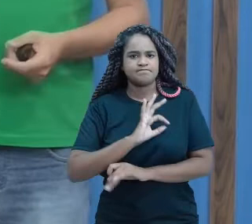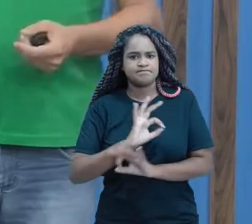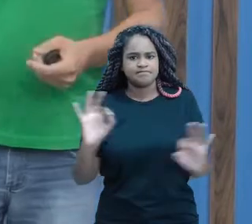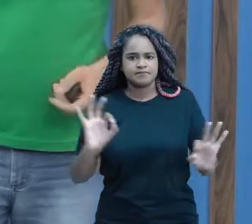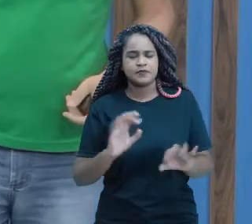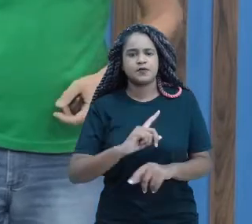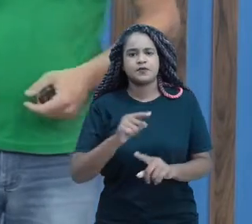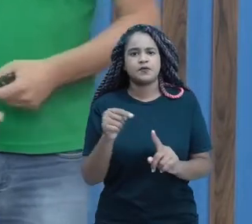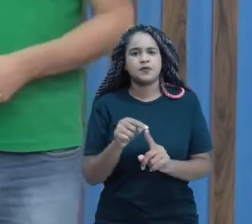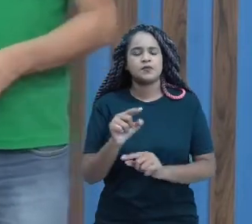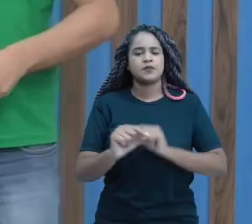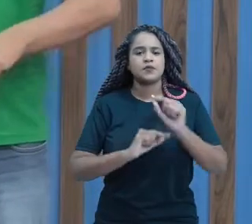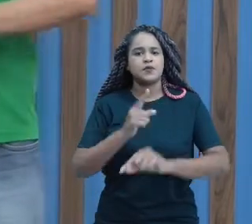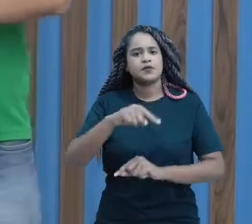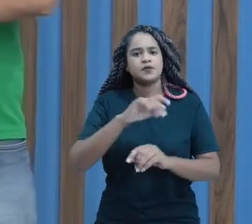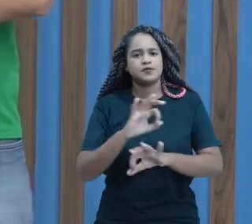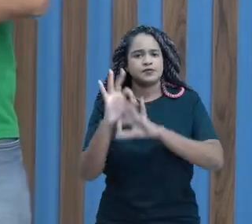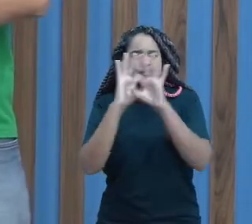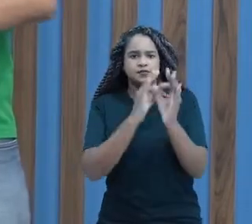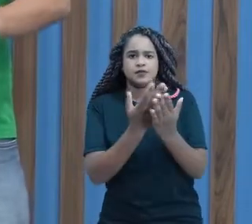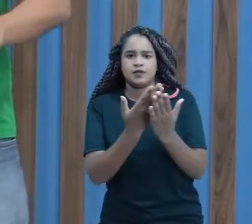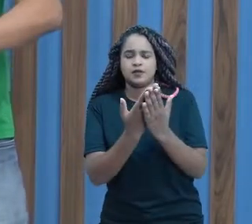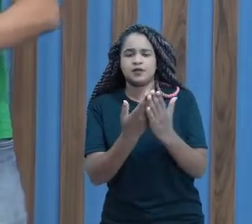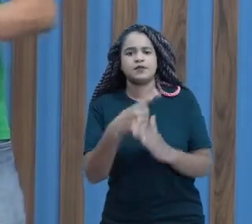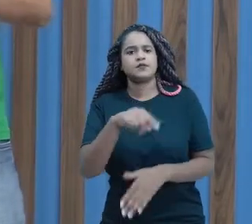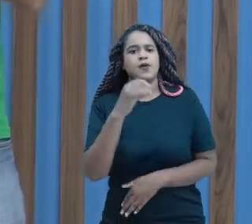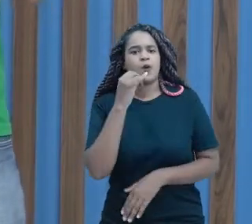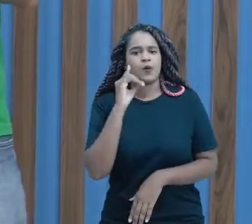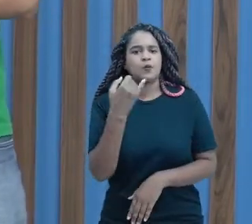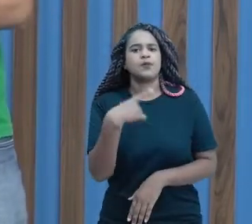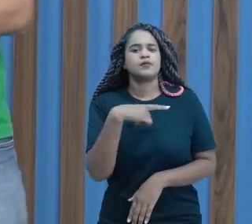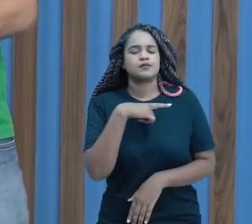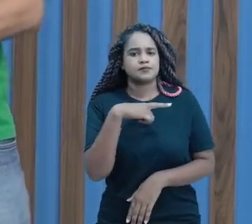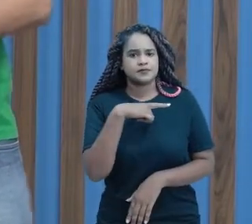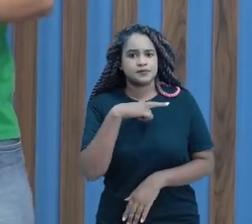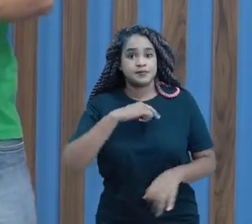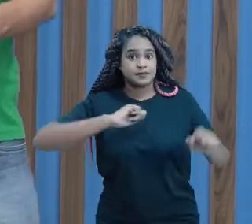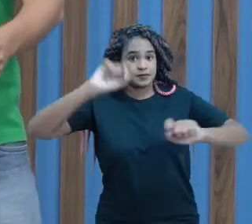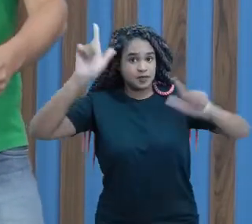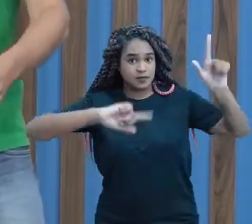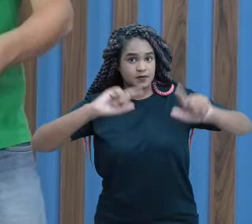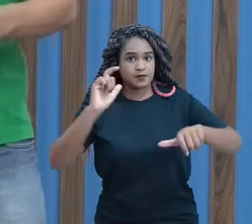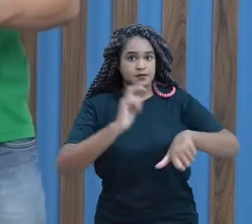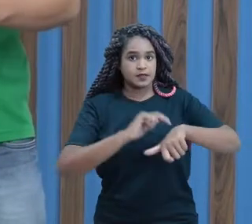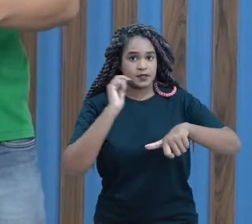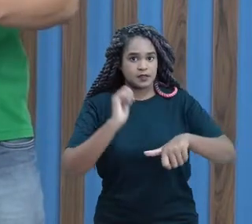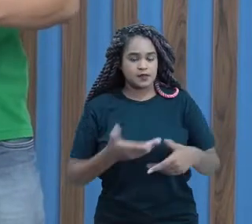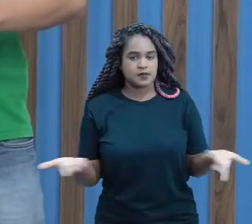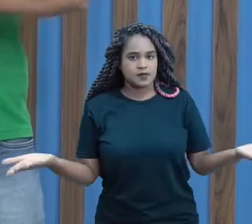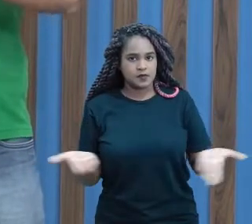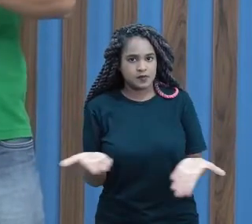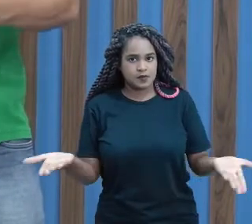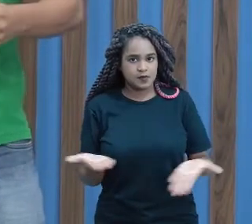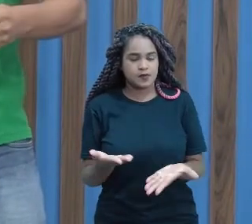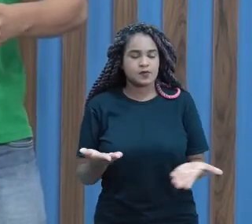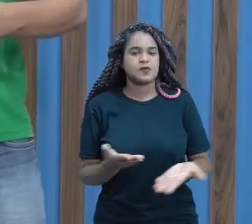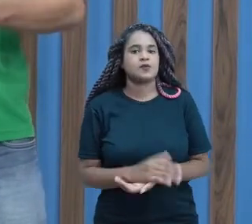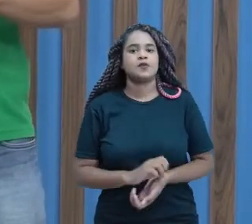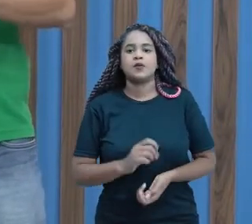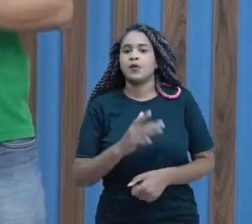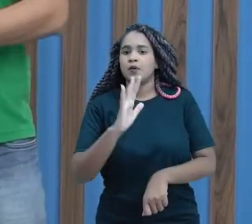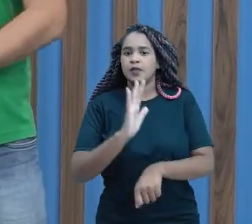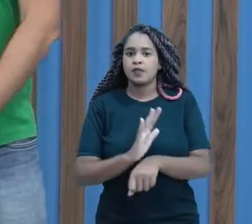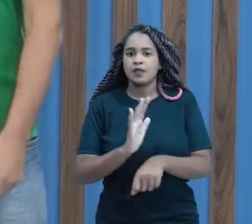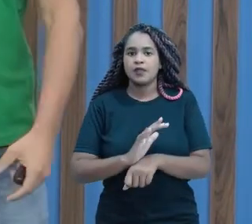vocês possam acompanhar as aulas. Então vocês têm várias oportunidades. É na TV ao vivo, como nós estamos, ou na reprise à tarde,